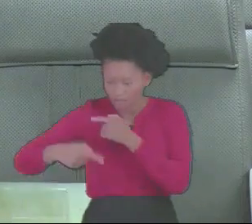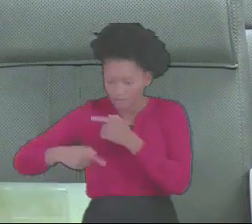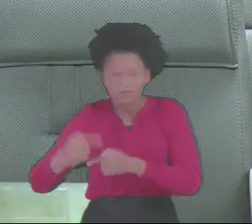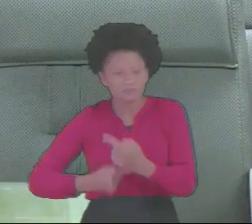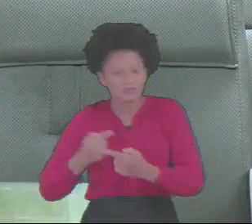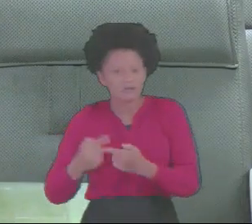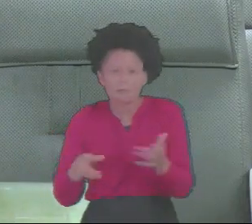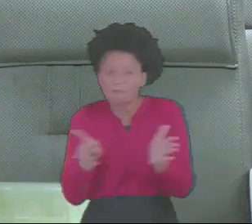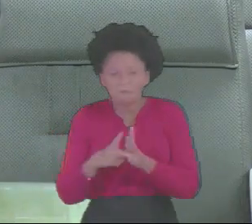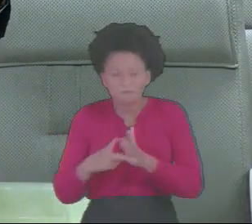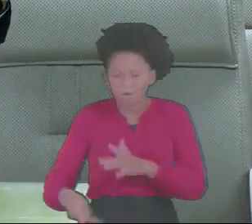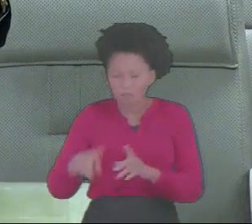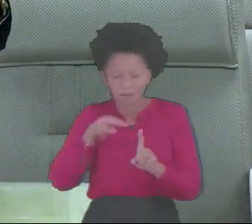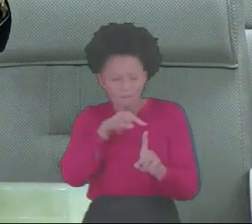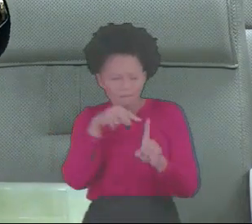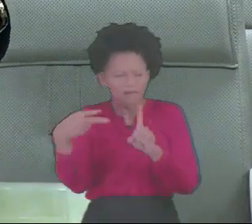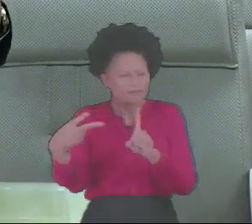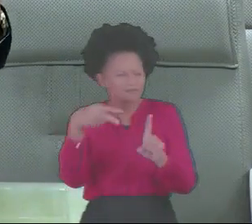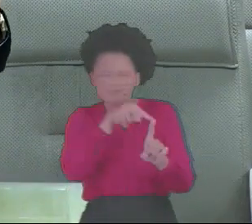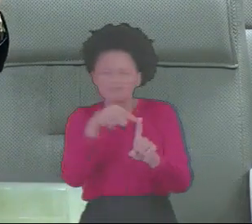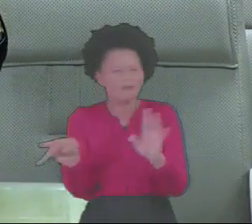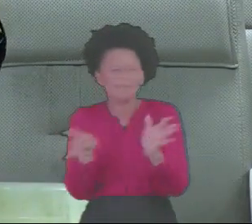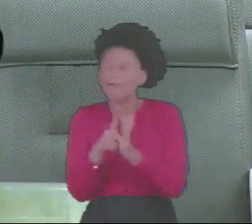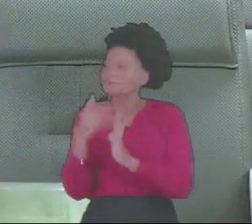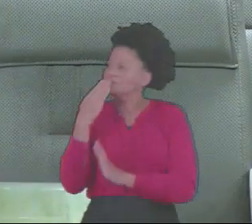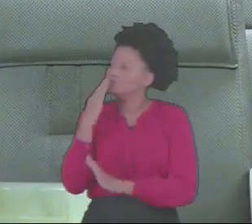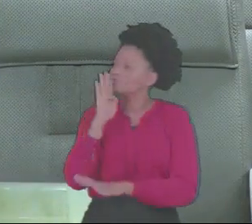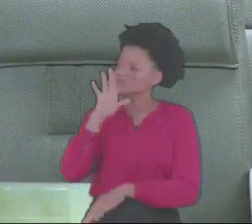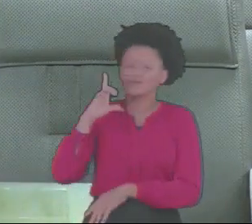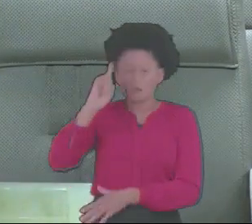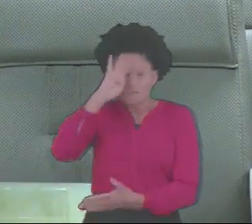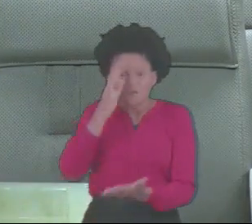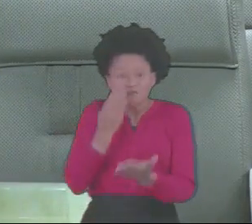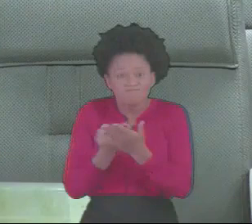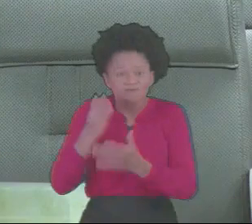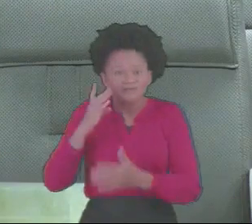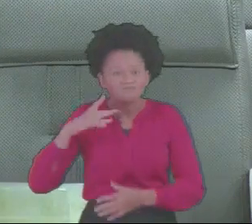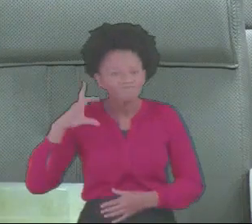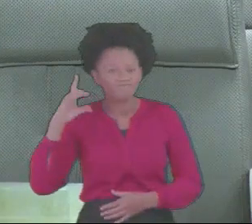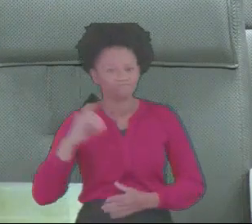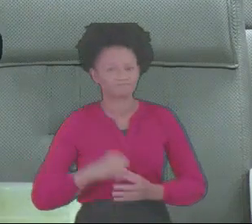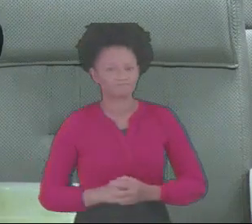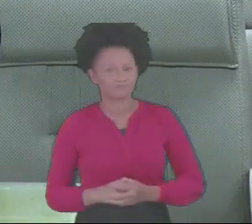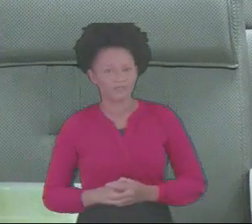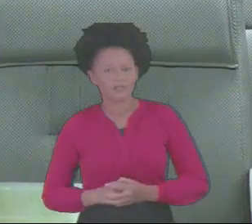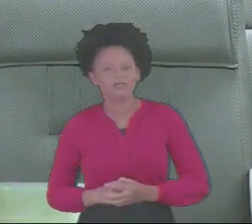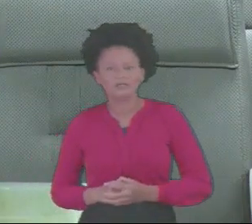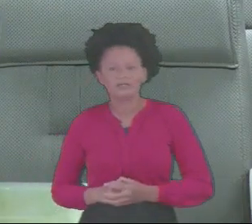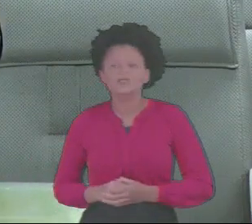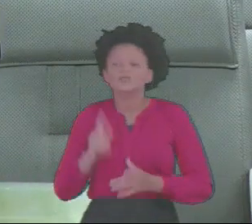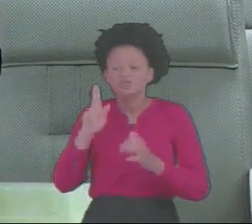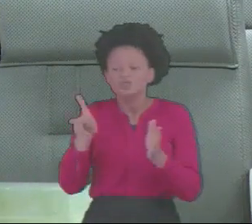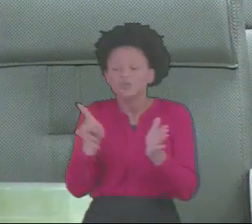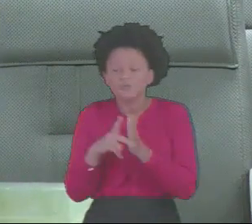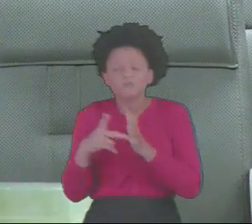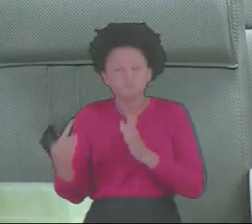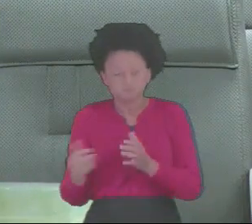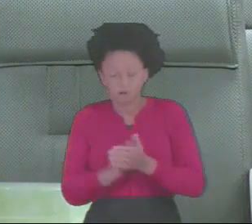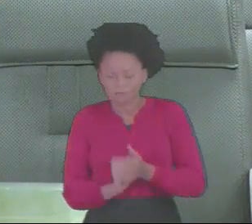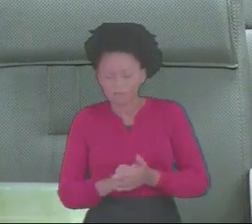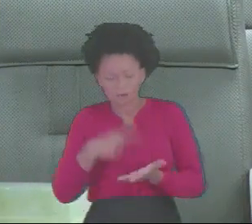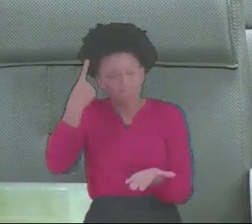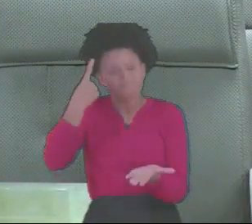de Caminha na Perspectiva da promessa de Deus que confia em Deus que o conserto do Sinai